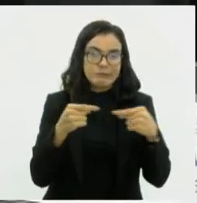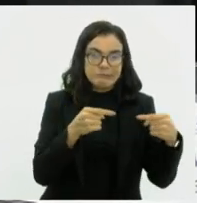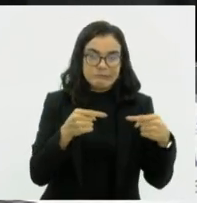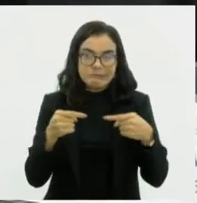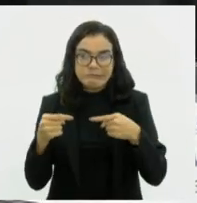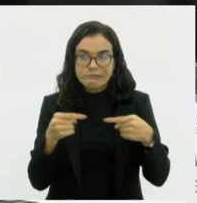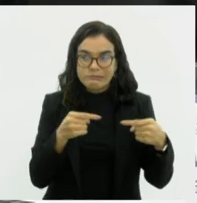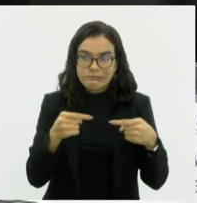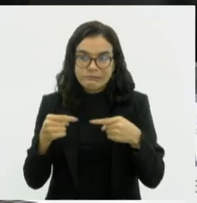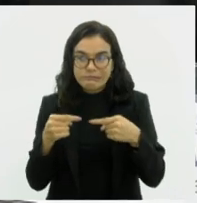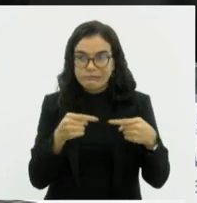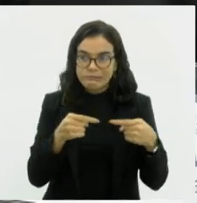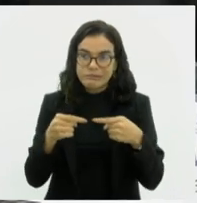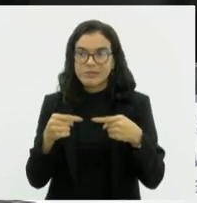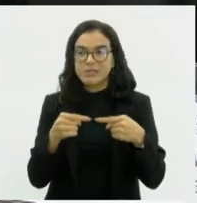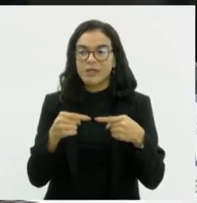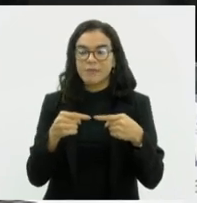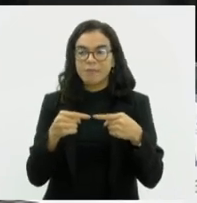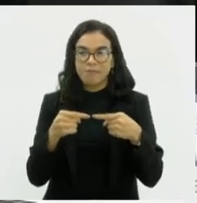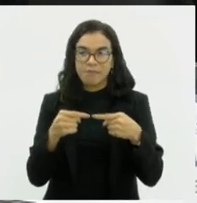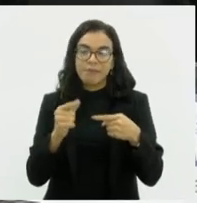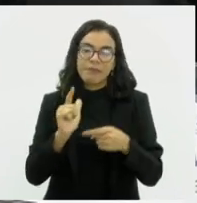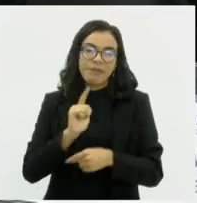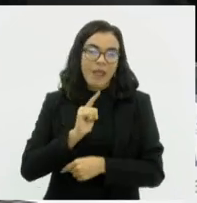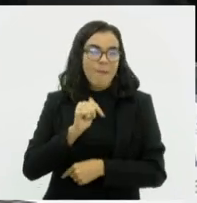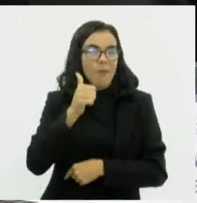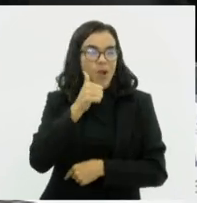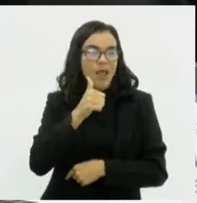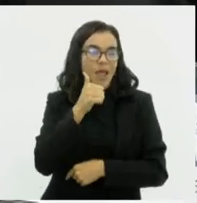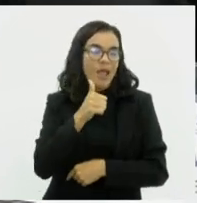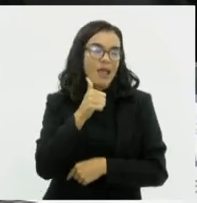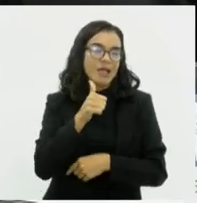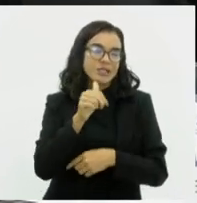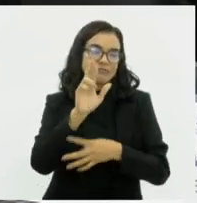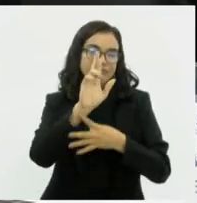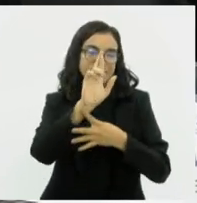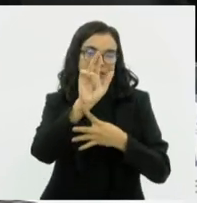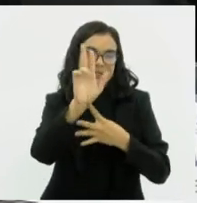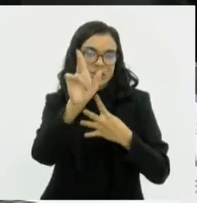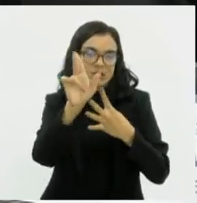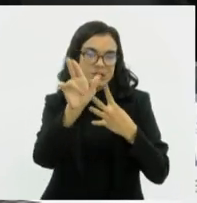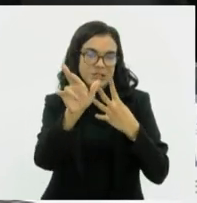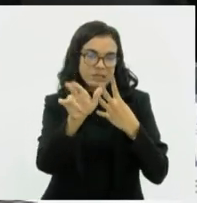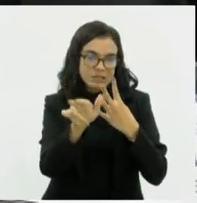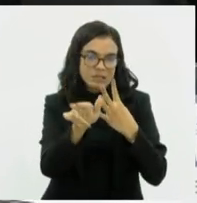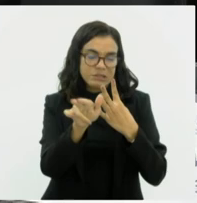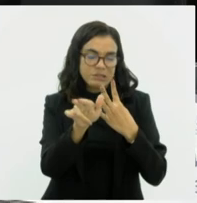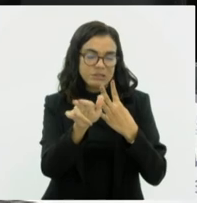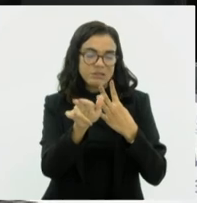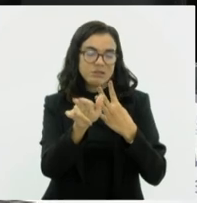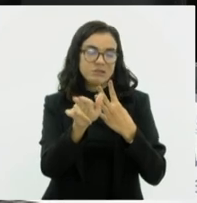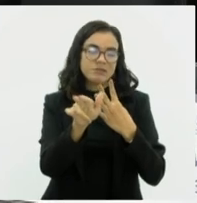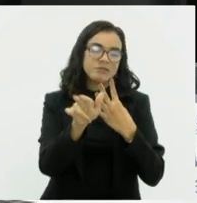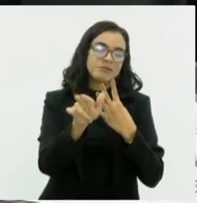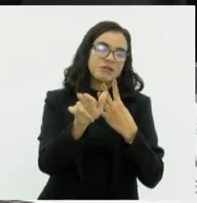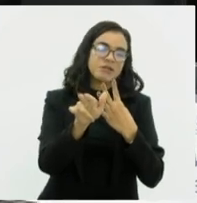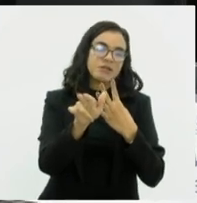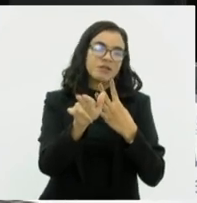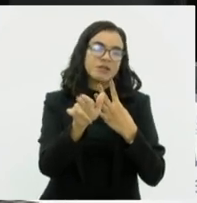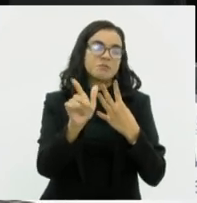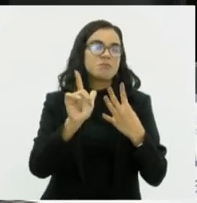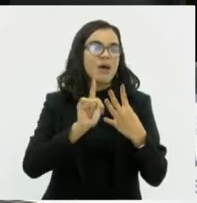quatro mulheres com peculiaridades diferentes, mas um ponto